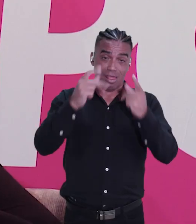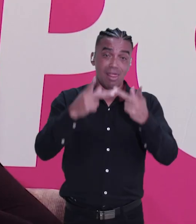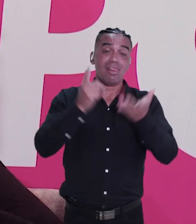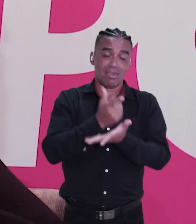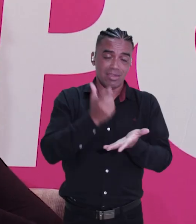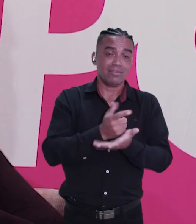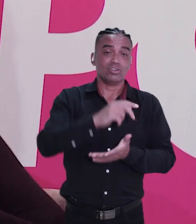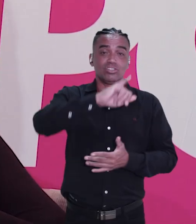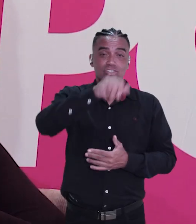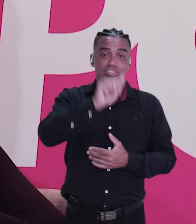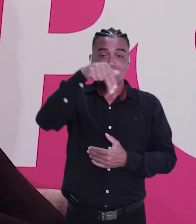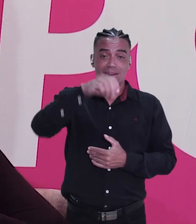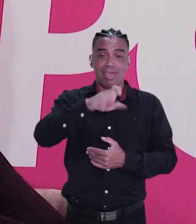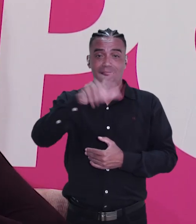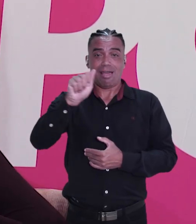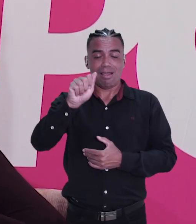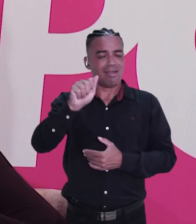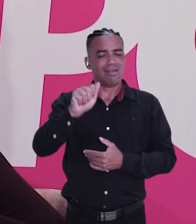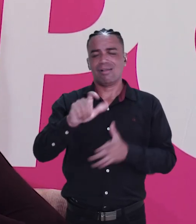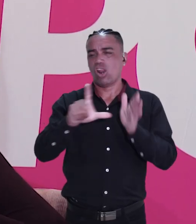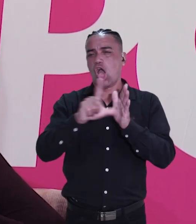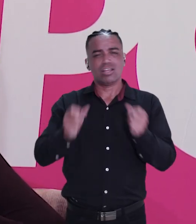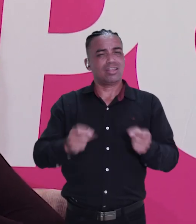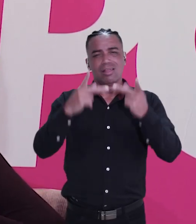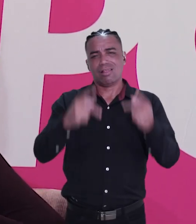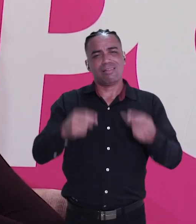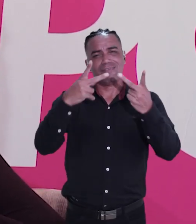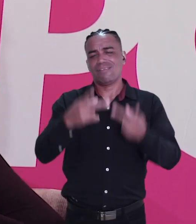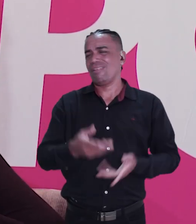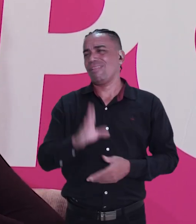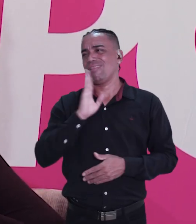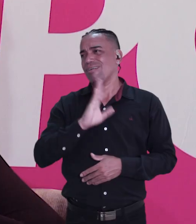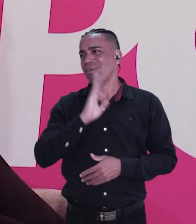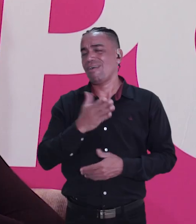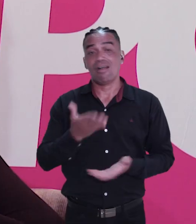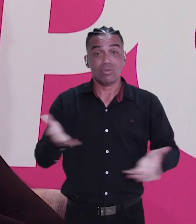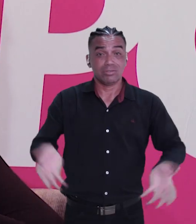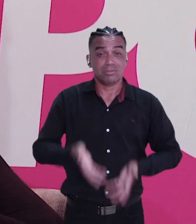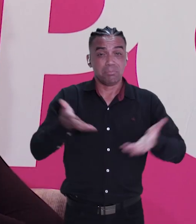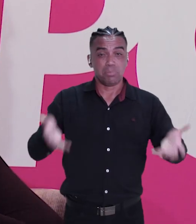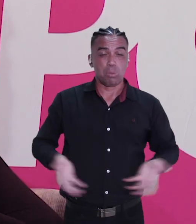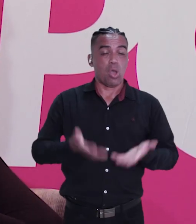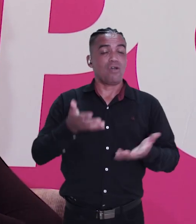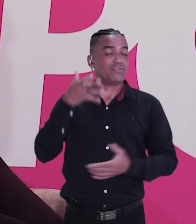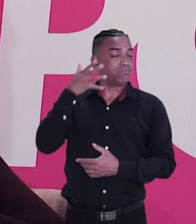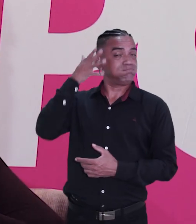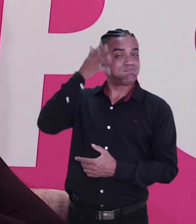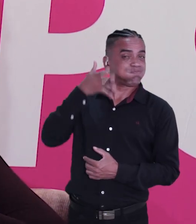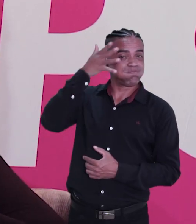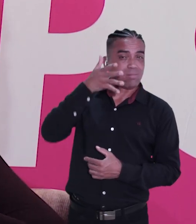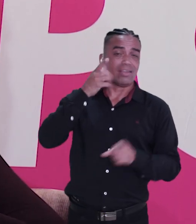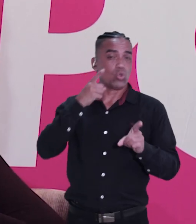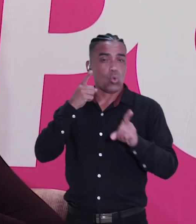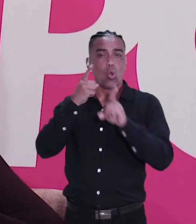nova rede de livrarias lá do Rio, muito legal. Eles promovem muitas